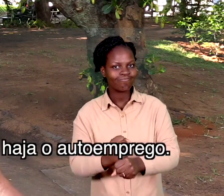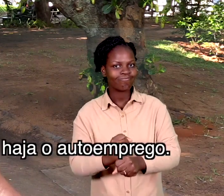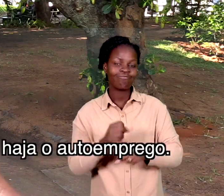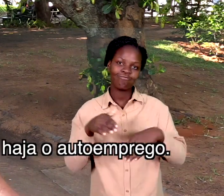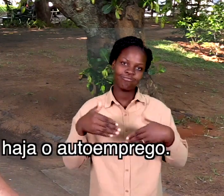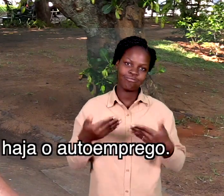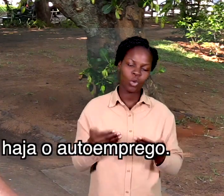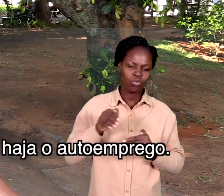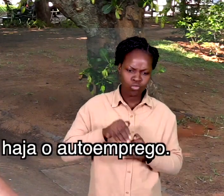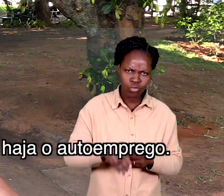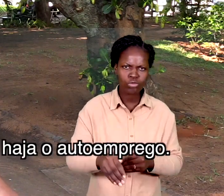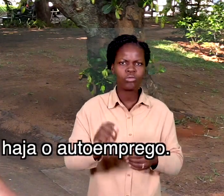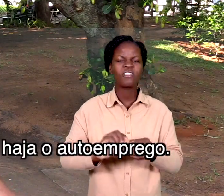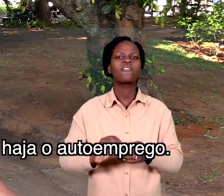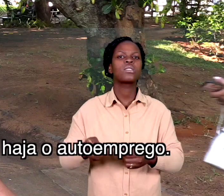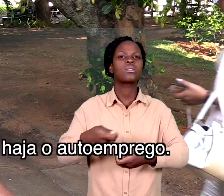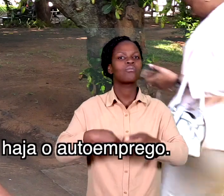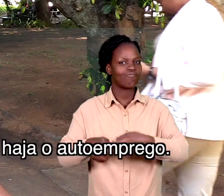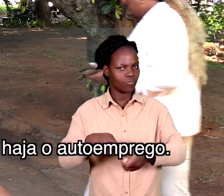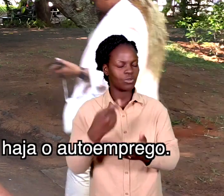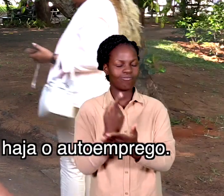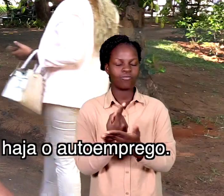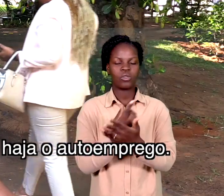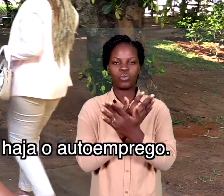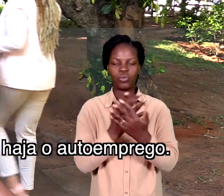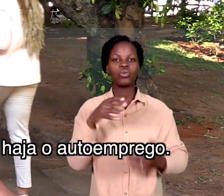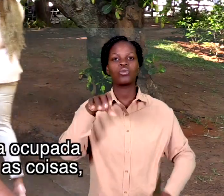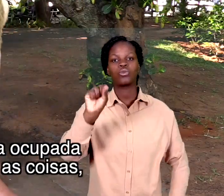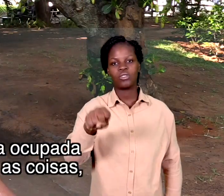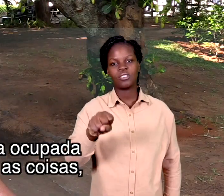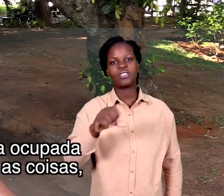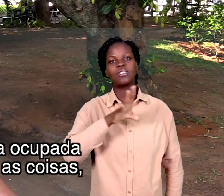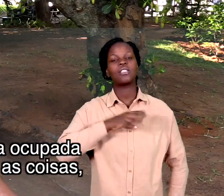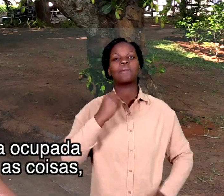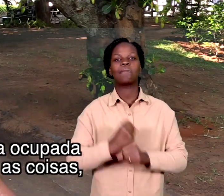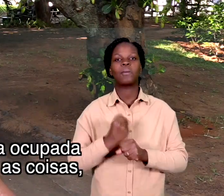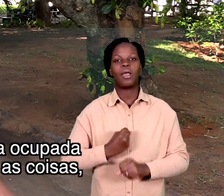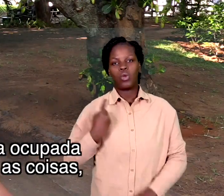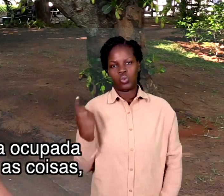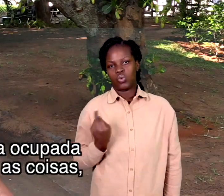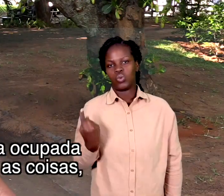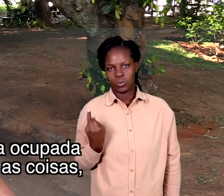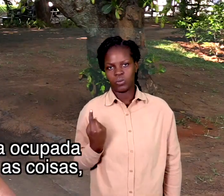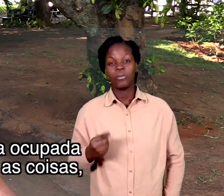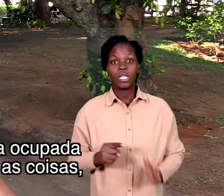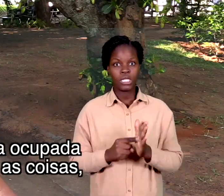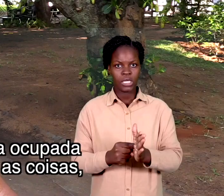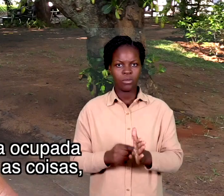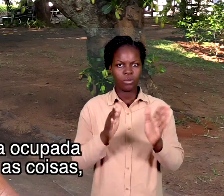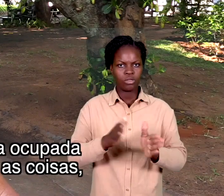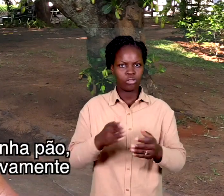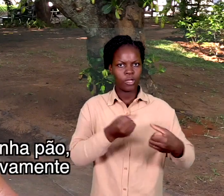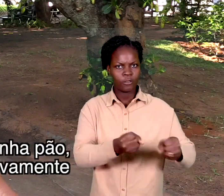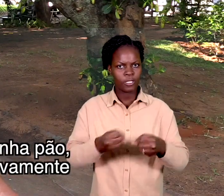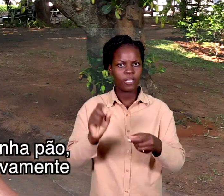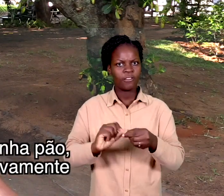avante esse empreendimento. Então é bastante importante que haja um autoemprego. Quando a pessoa está ocupada, se sente útil em fazer as